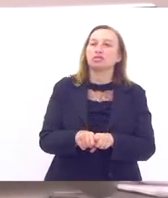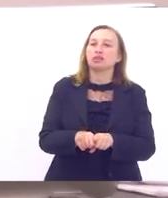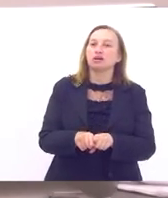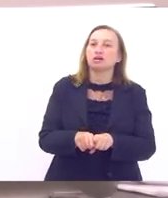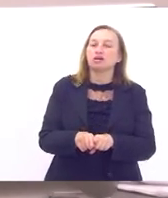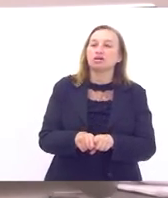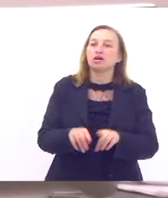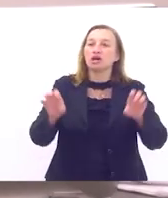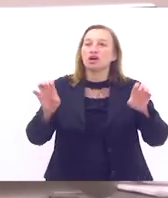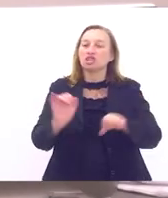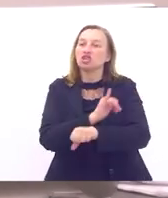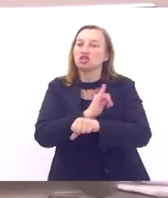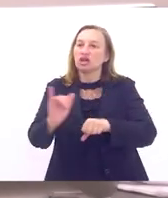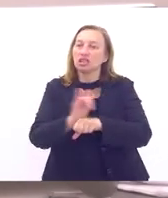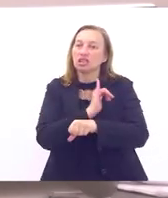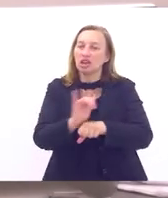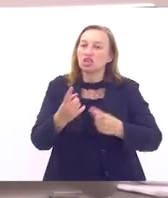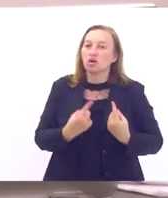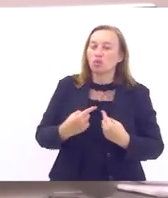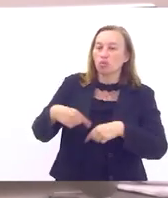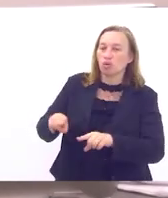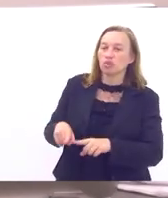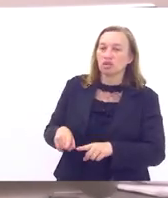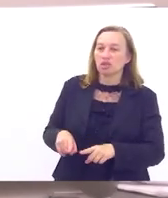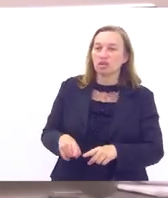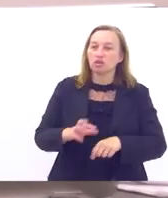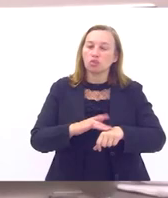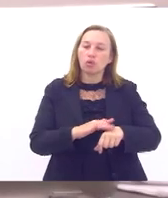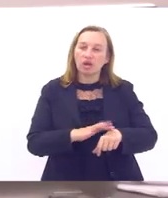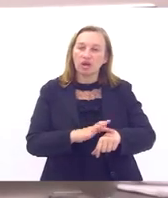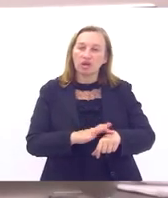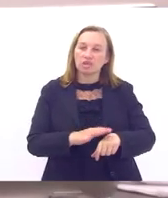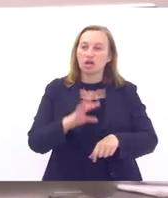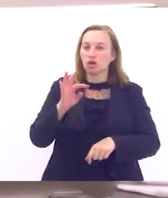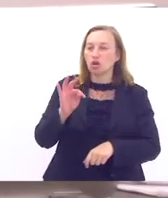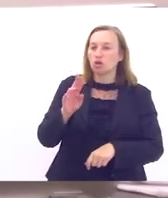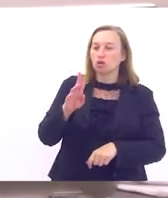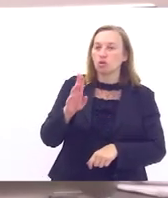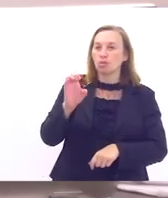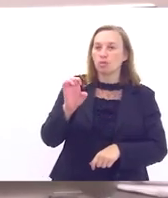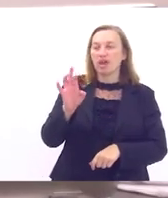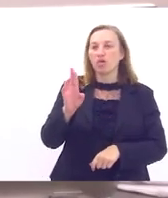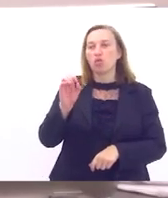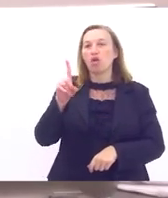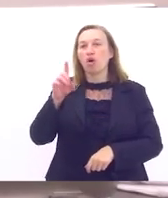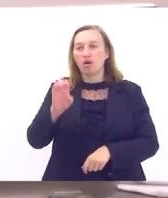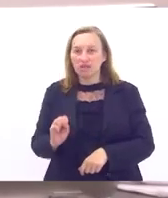da estratégia de enfrentamento à tuberculose no sistema prisional. Eu digo no sistema prisional porque